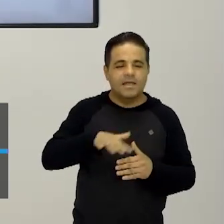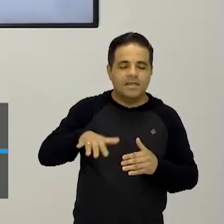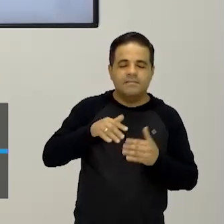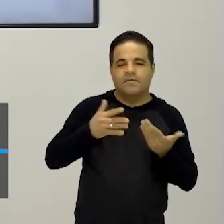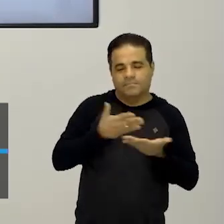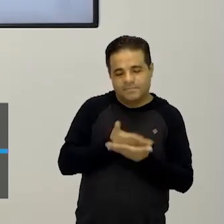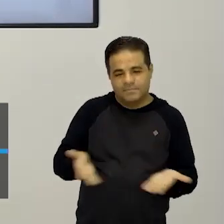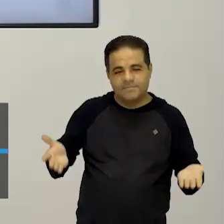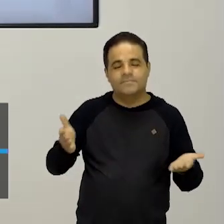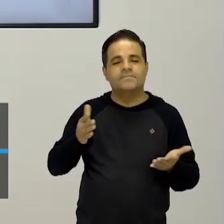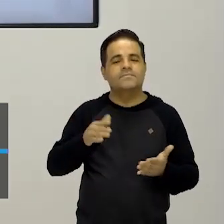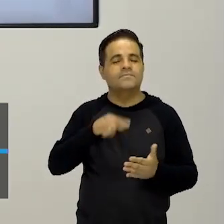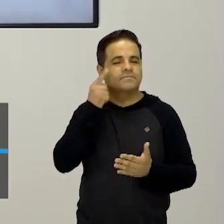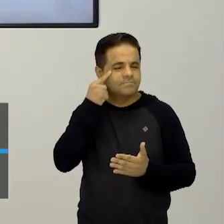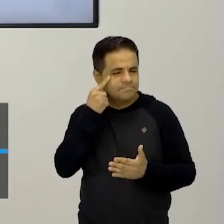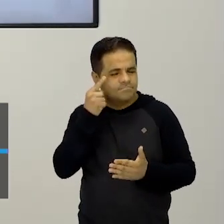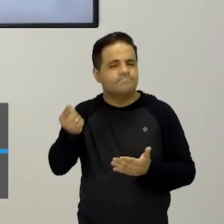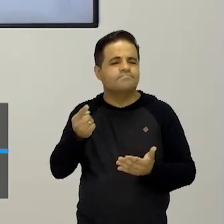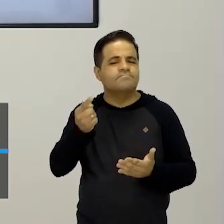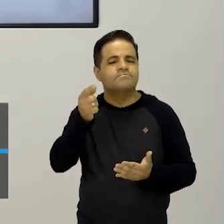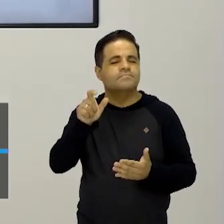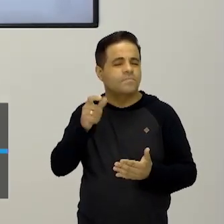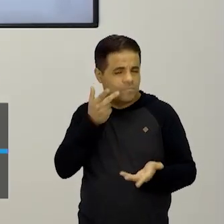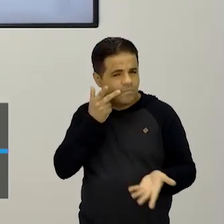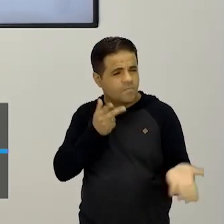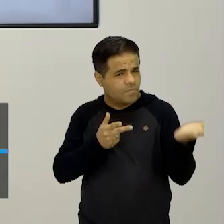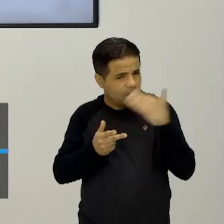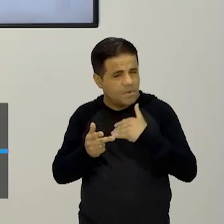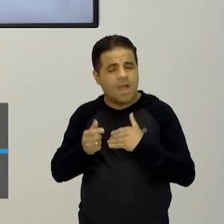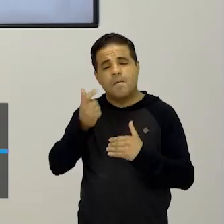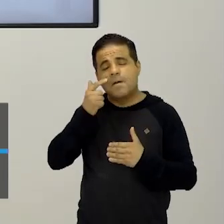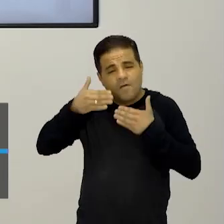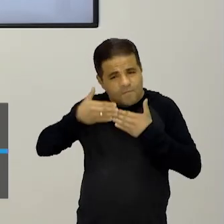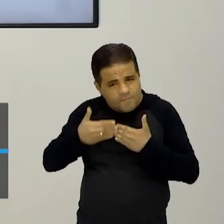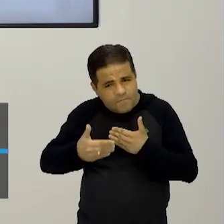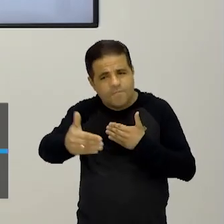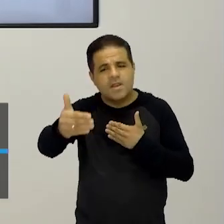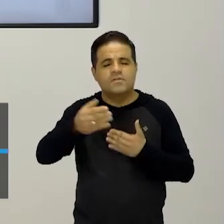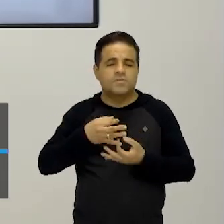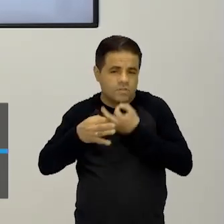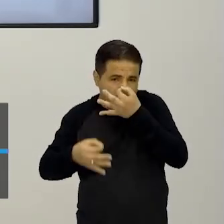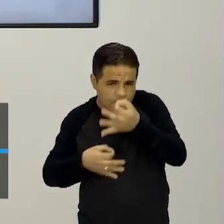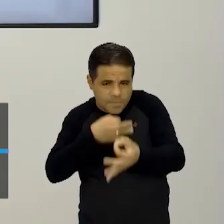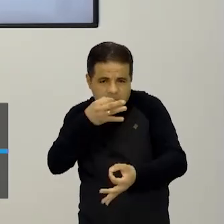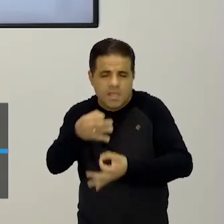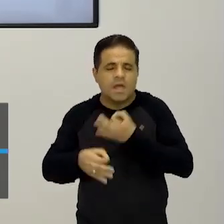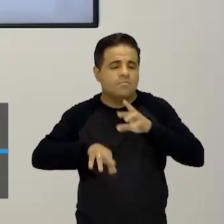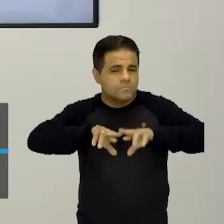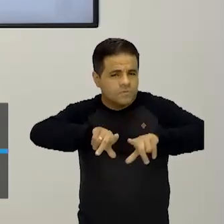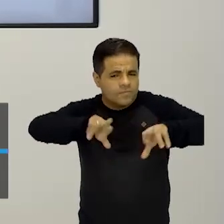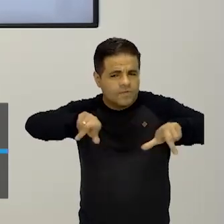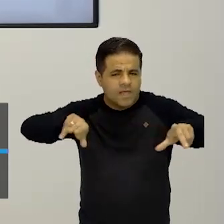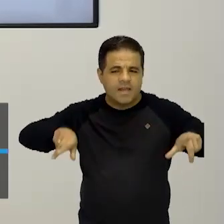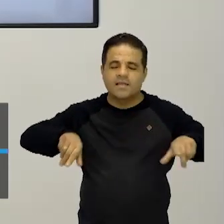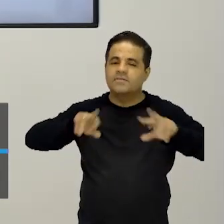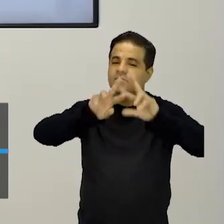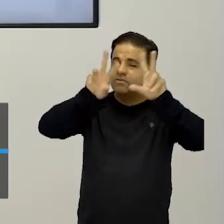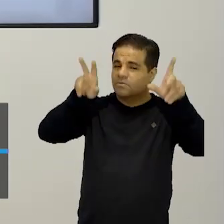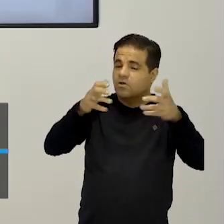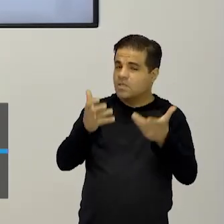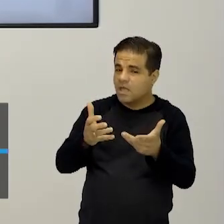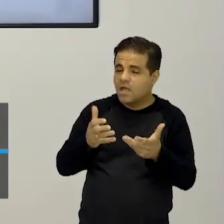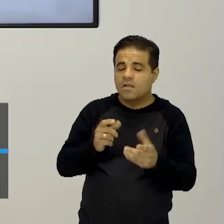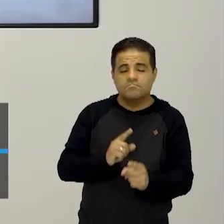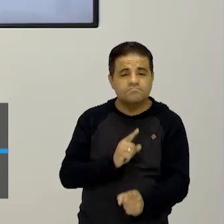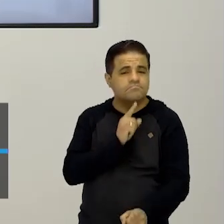estereótipo, aí eu me engano na sílaba tônica. Então, vamos lá para frente, porque agora vocês vão dar a opinião de vocês sobre vários tópicos. E aqui é o que vocês